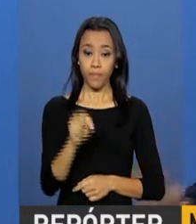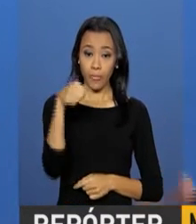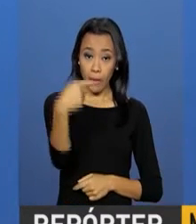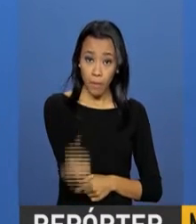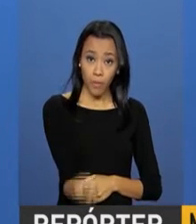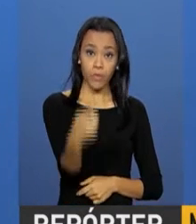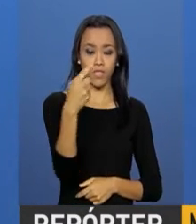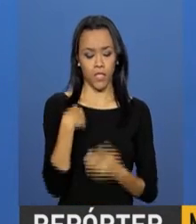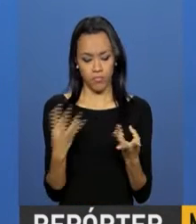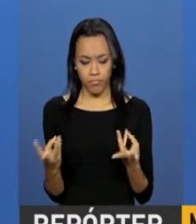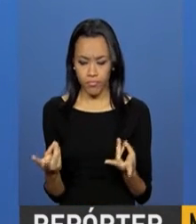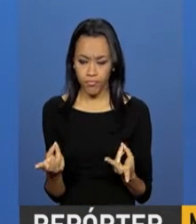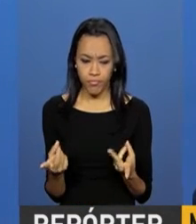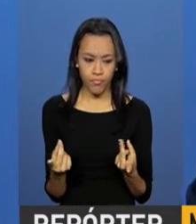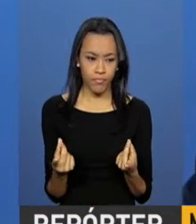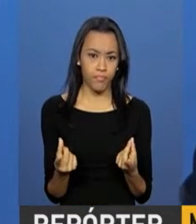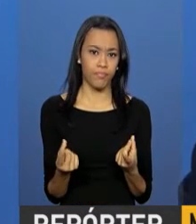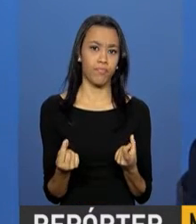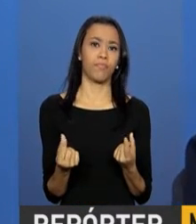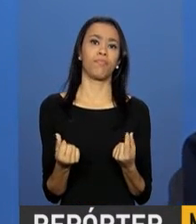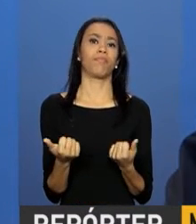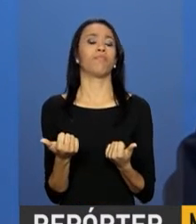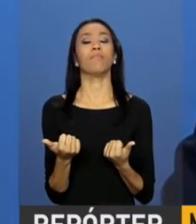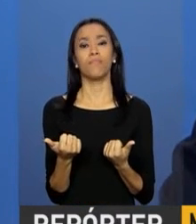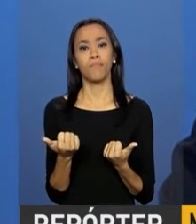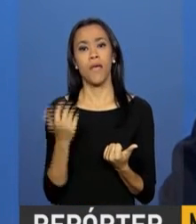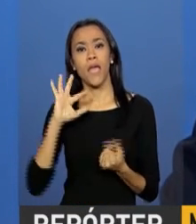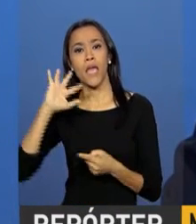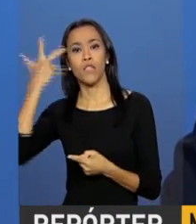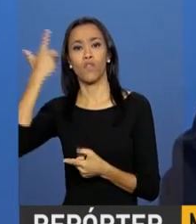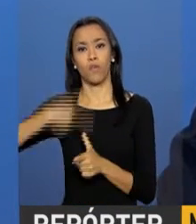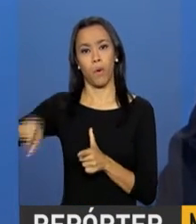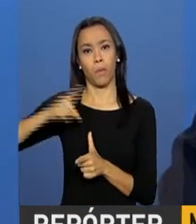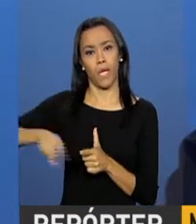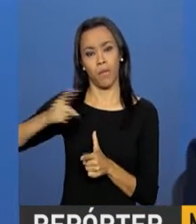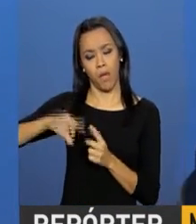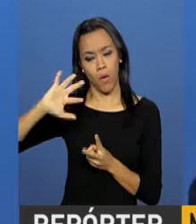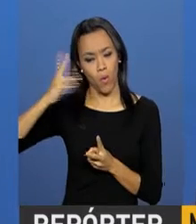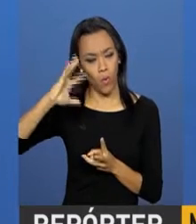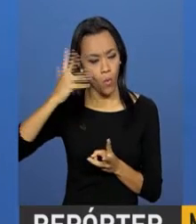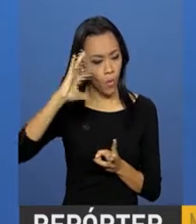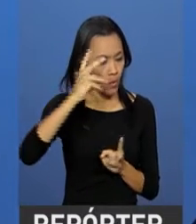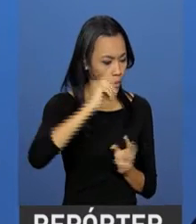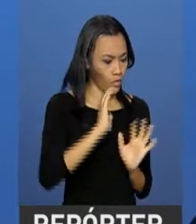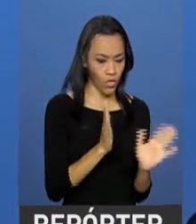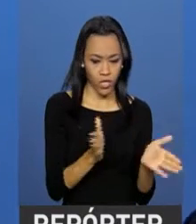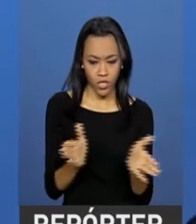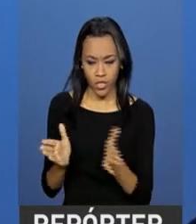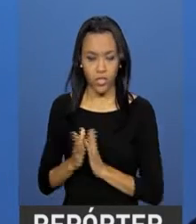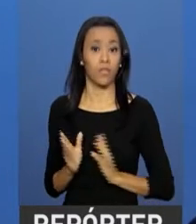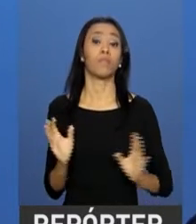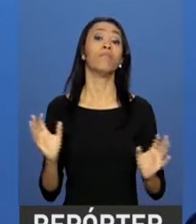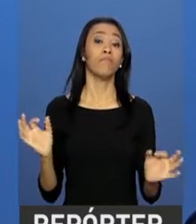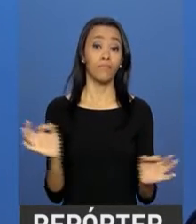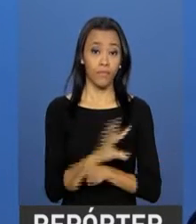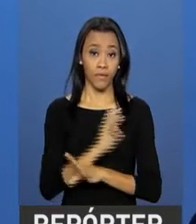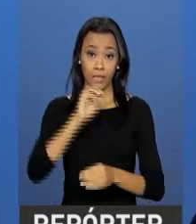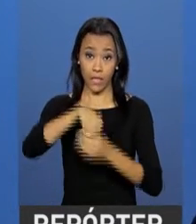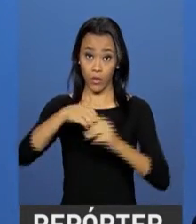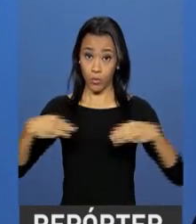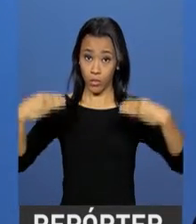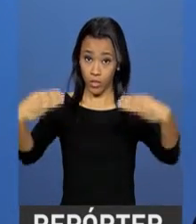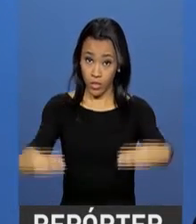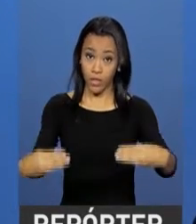equação que resolveu os principais problemas orçamentários e financeiros do Ministério da Educação,